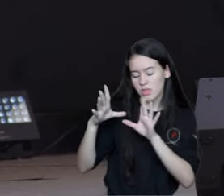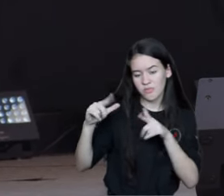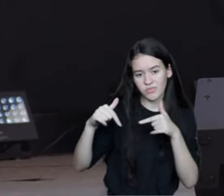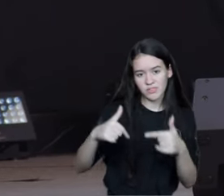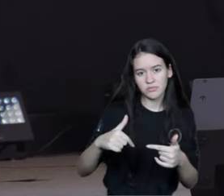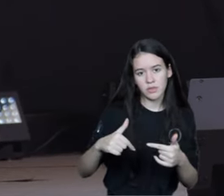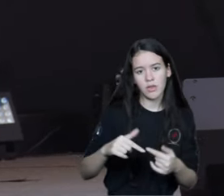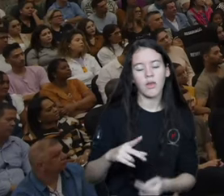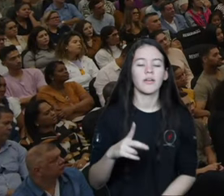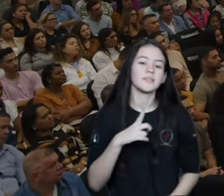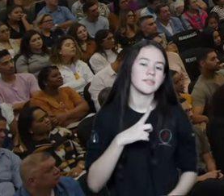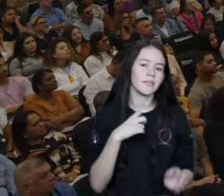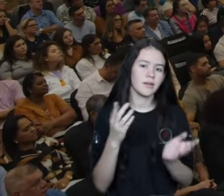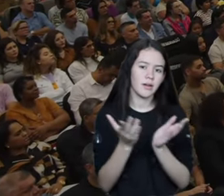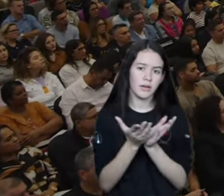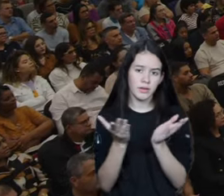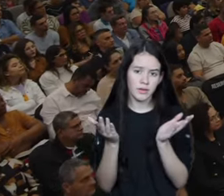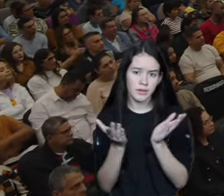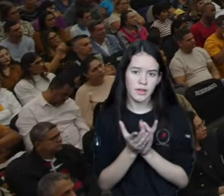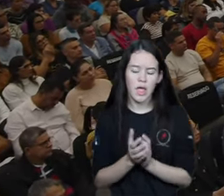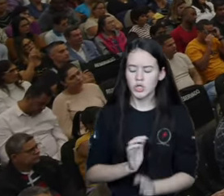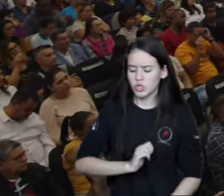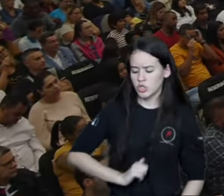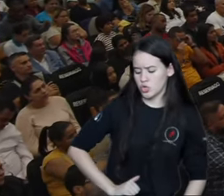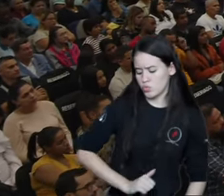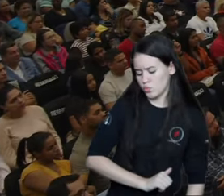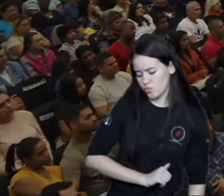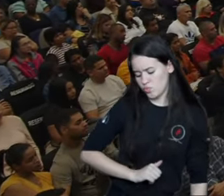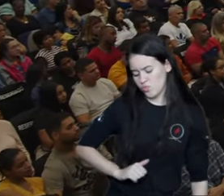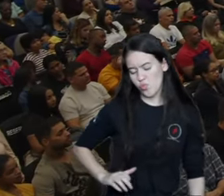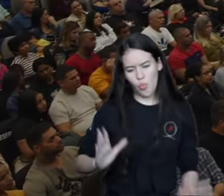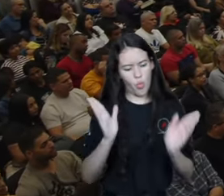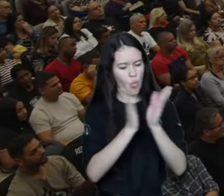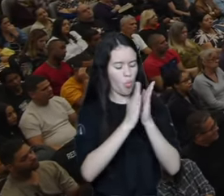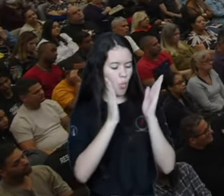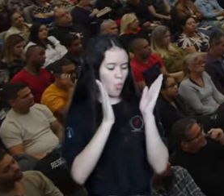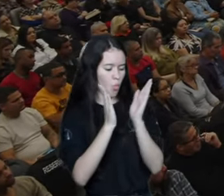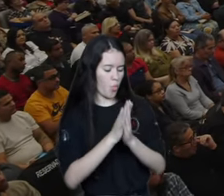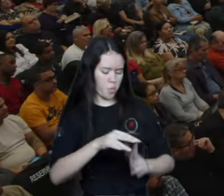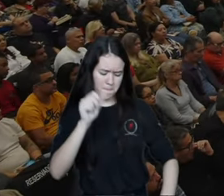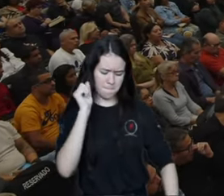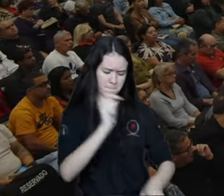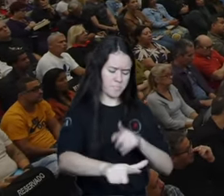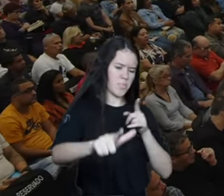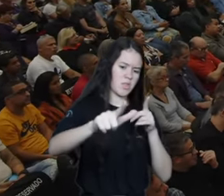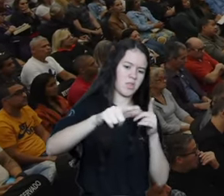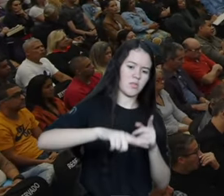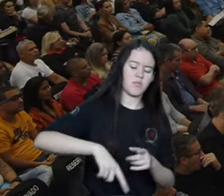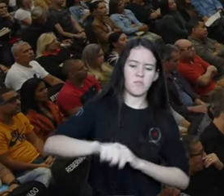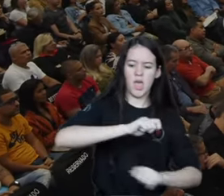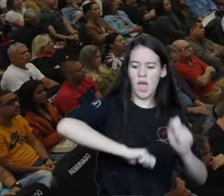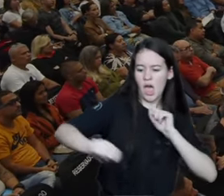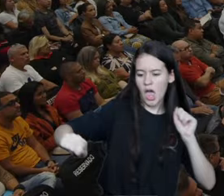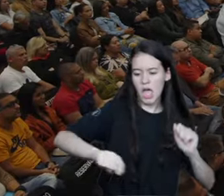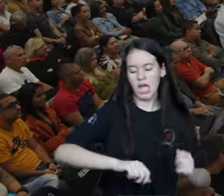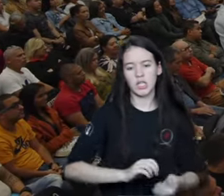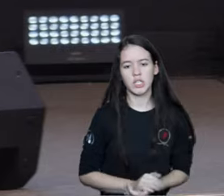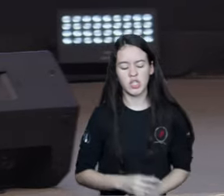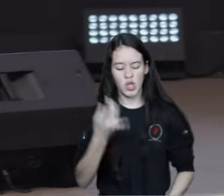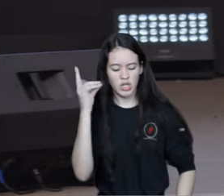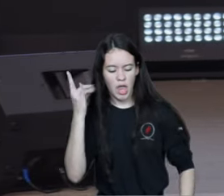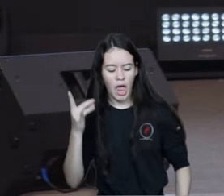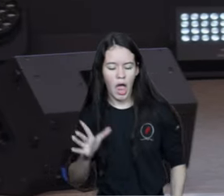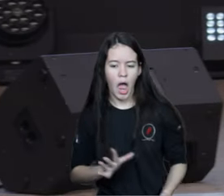aí tem Crente e jejuar e ora e repreende amarra tá amarrado